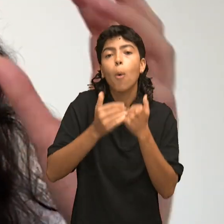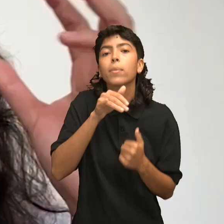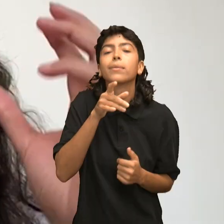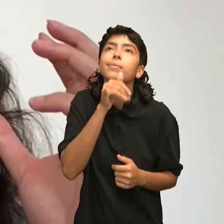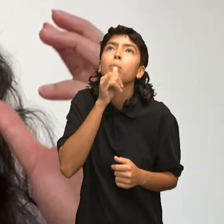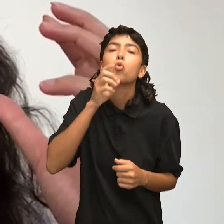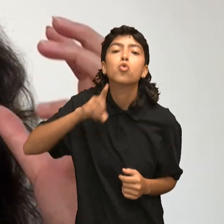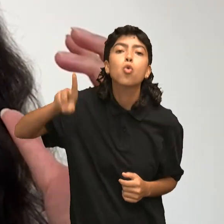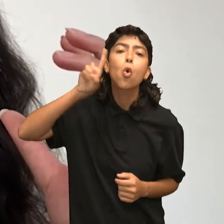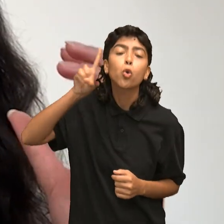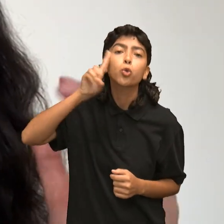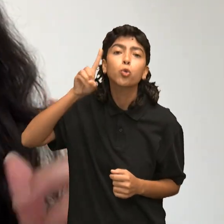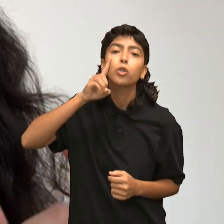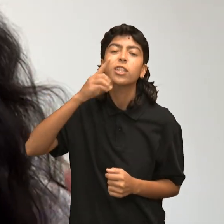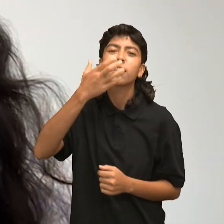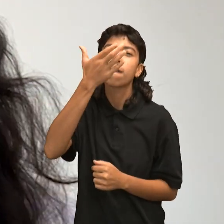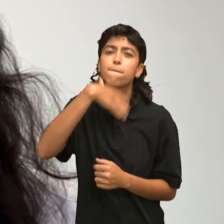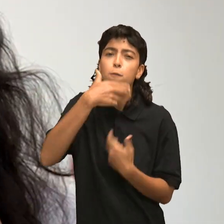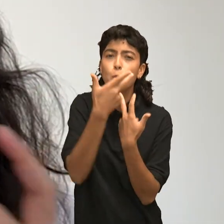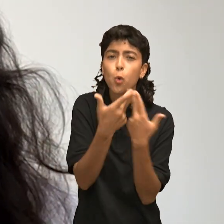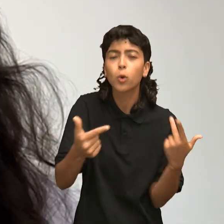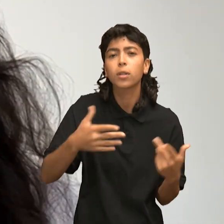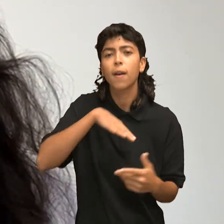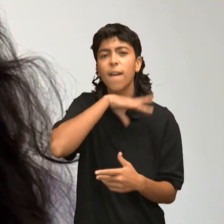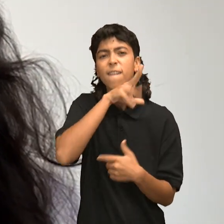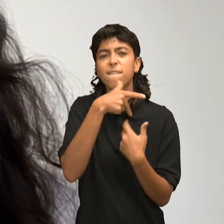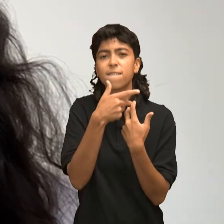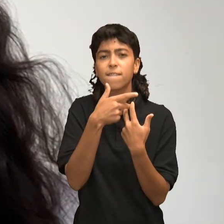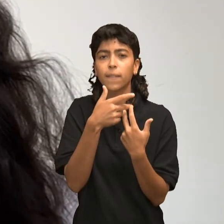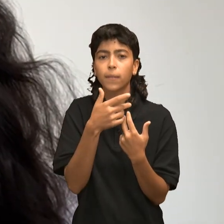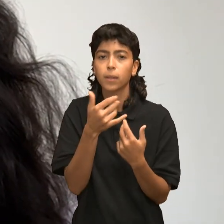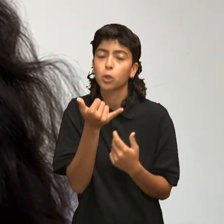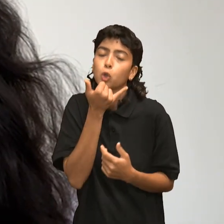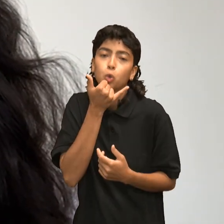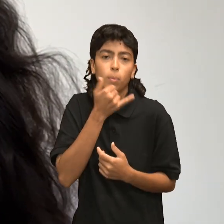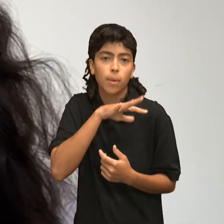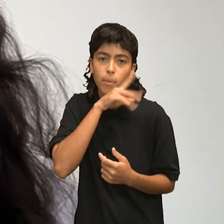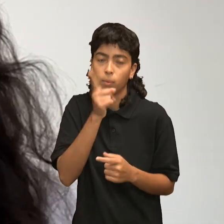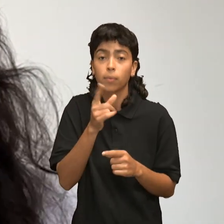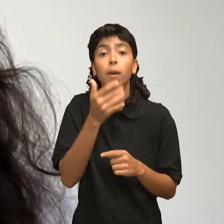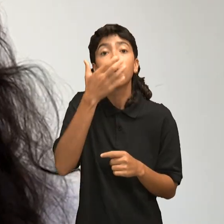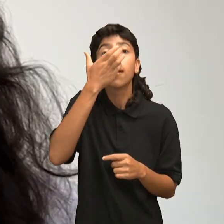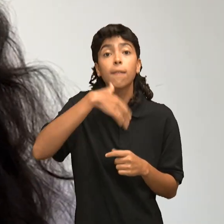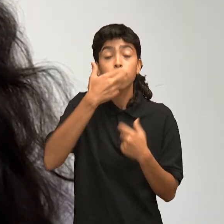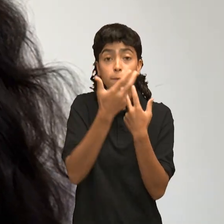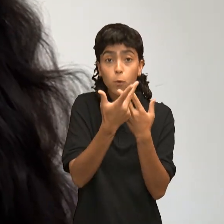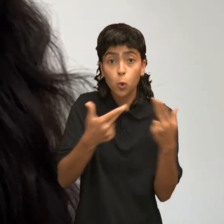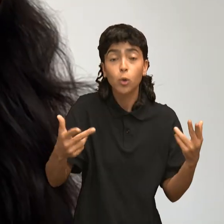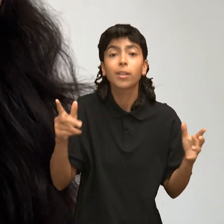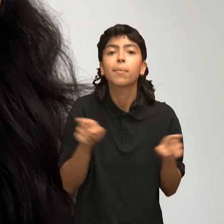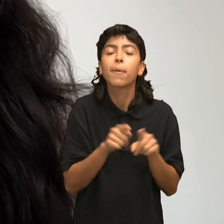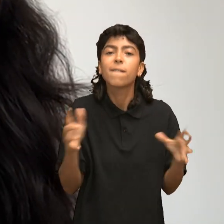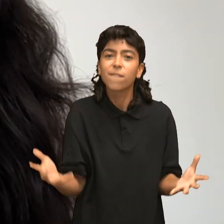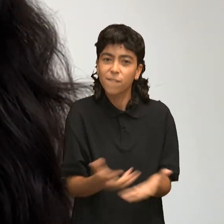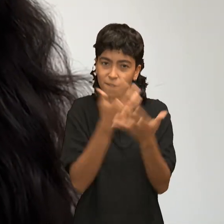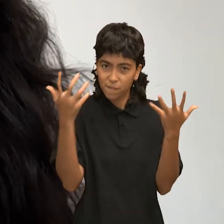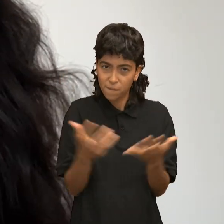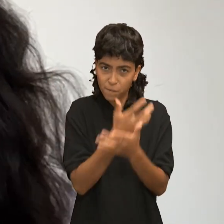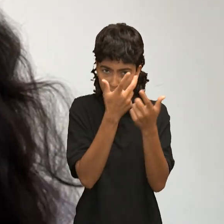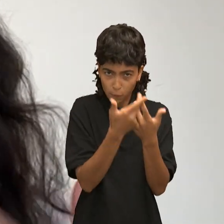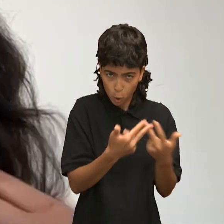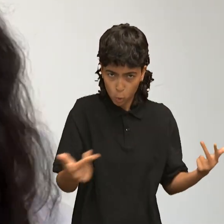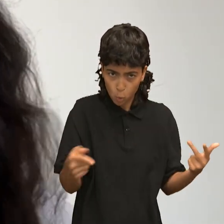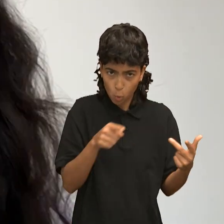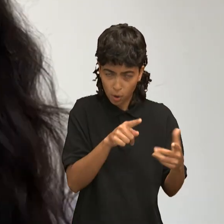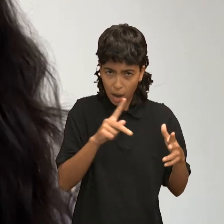diário de frutas e verduras com o declínio cognitivo e demências em